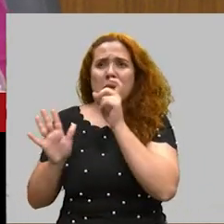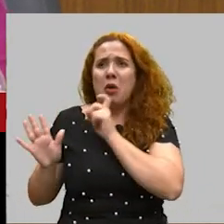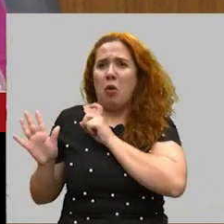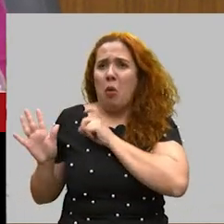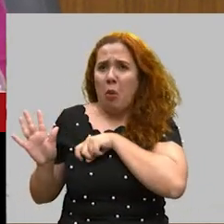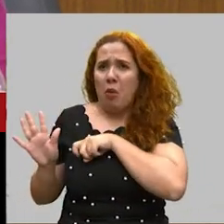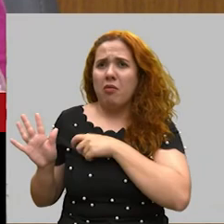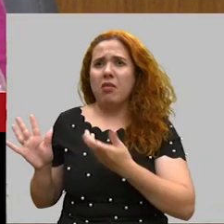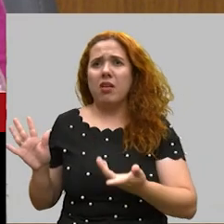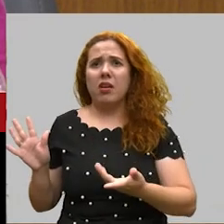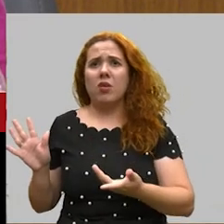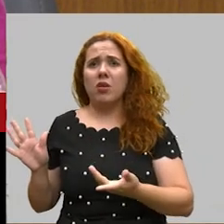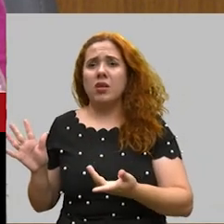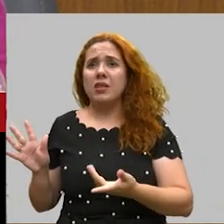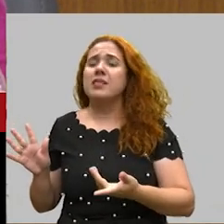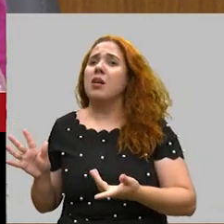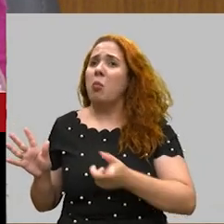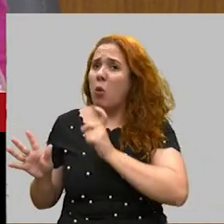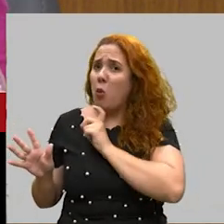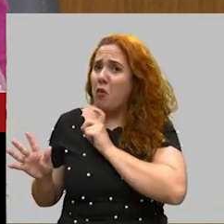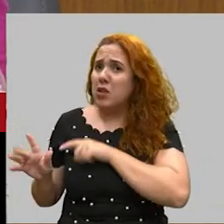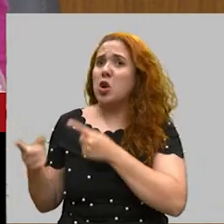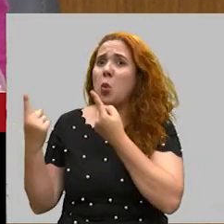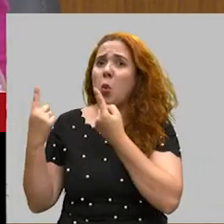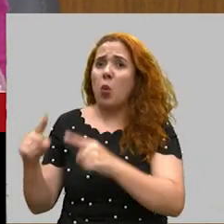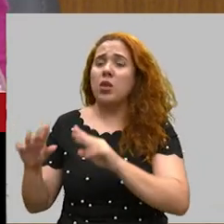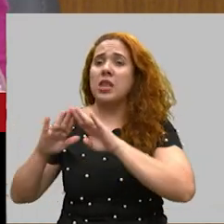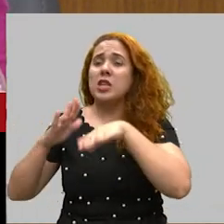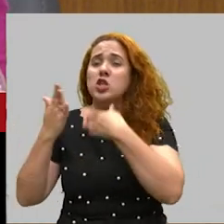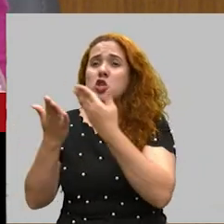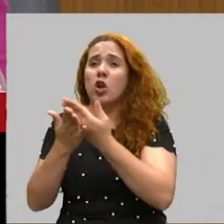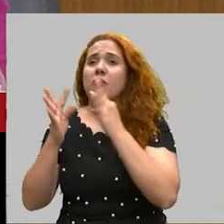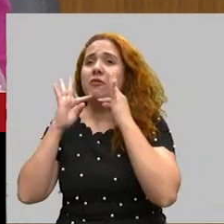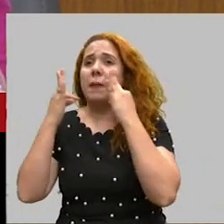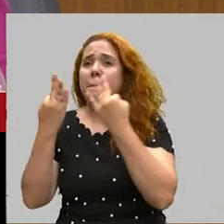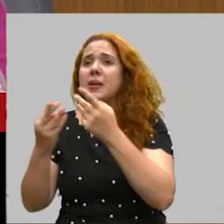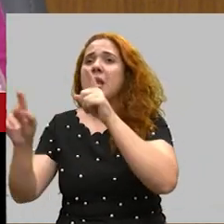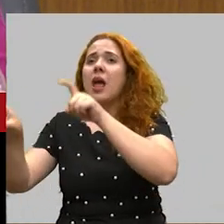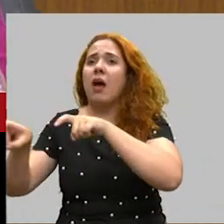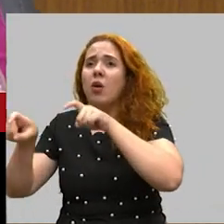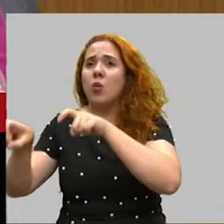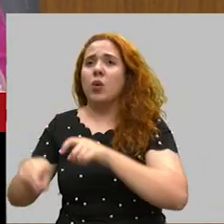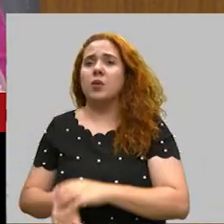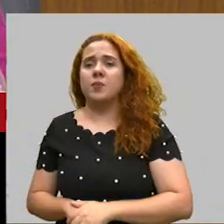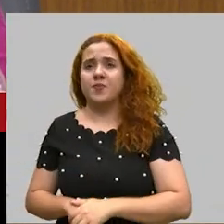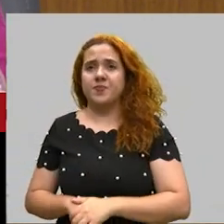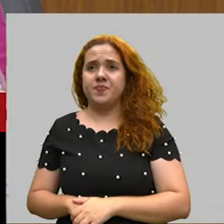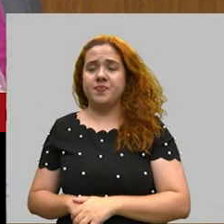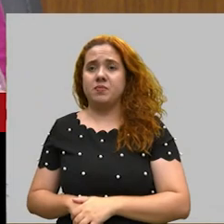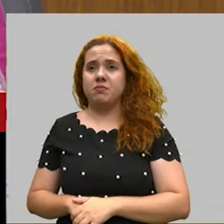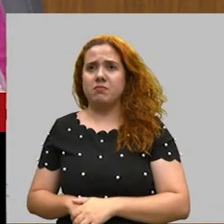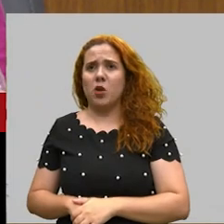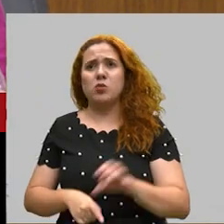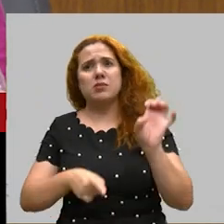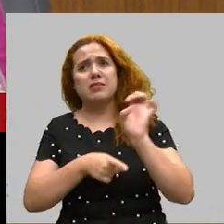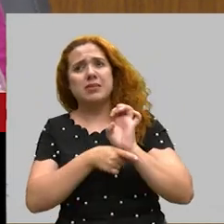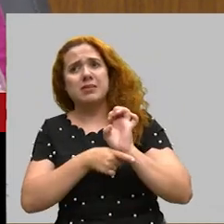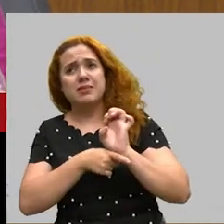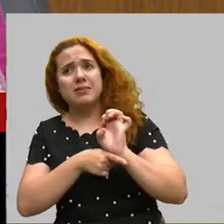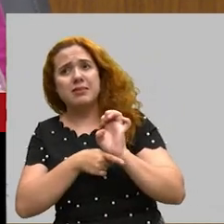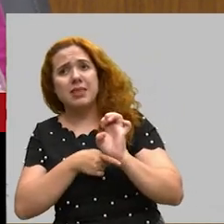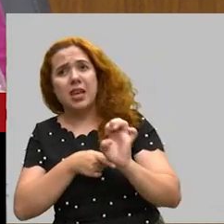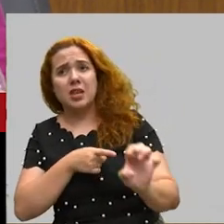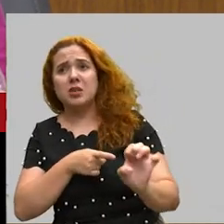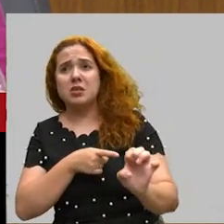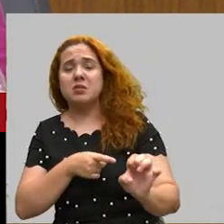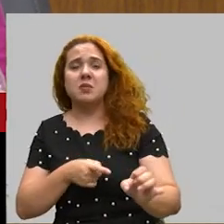escolas famílias agrícolas assim como tão debatido hoje né um estado que muitas vezes só nega